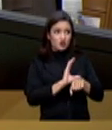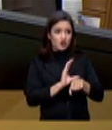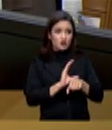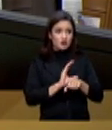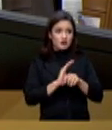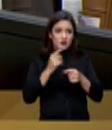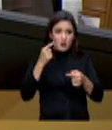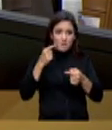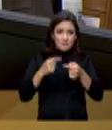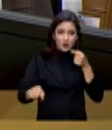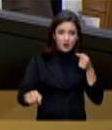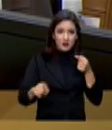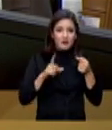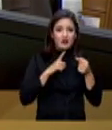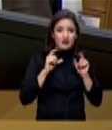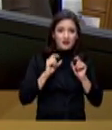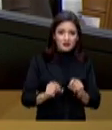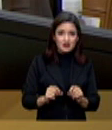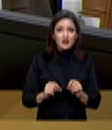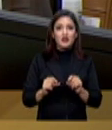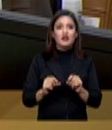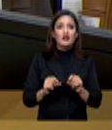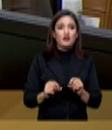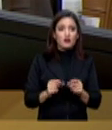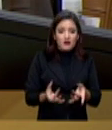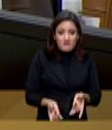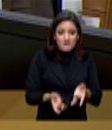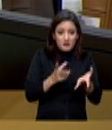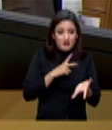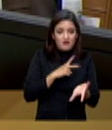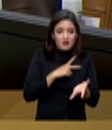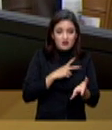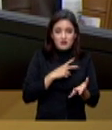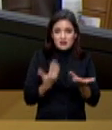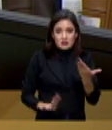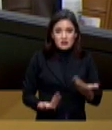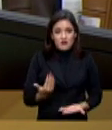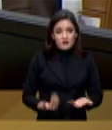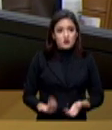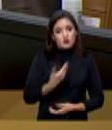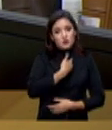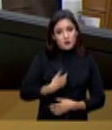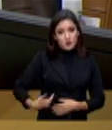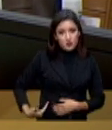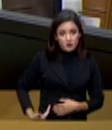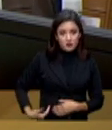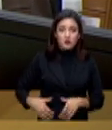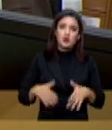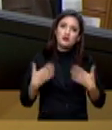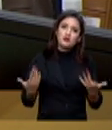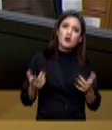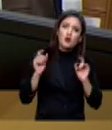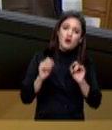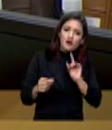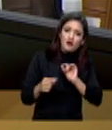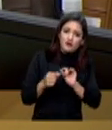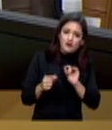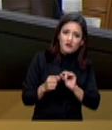a opção pela privatização da prestação de serviços públicos Esse é um desenho institucional